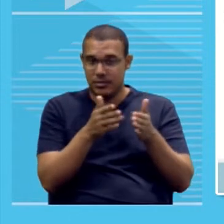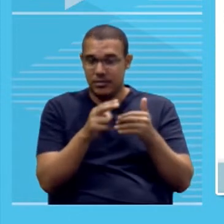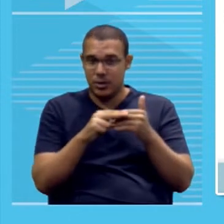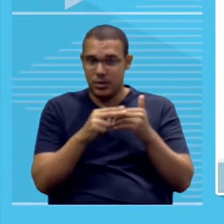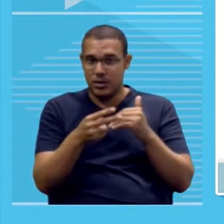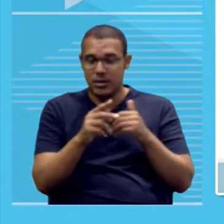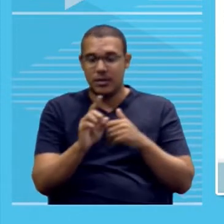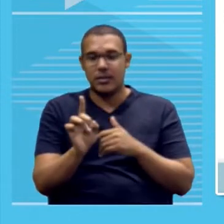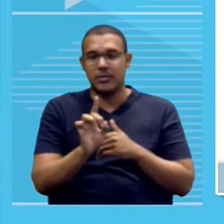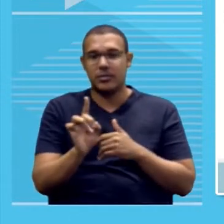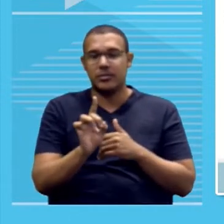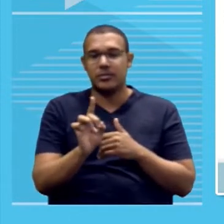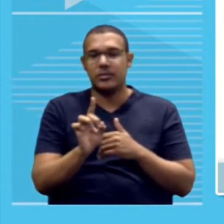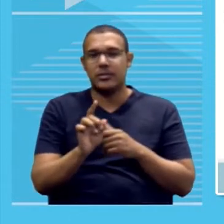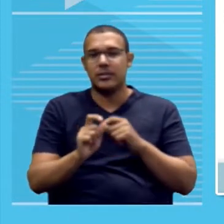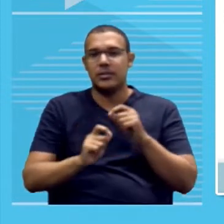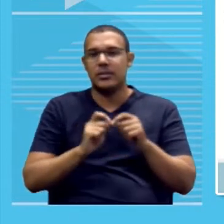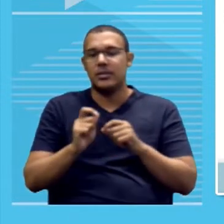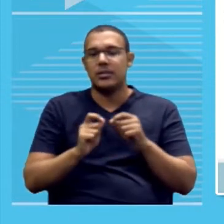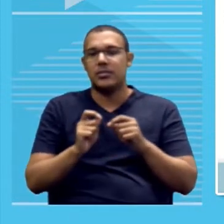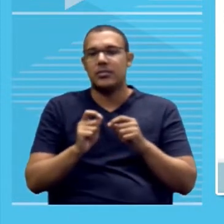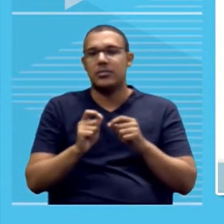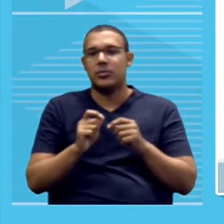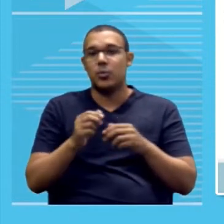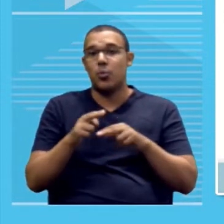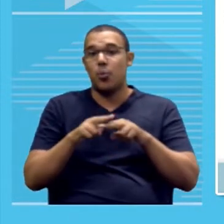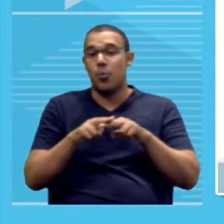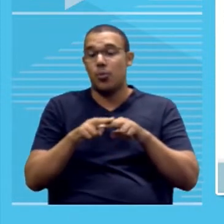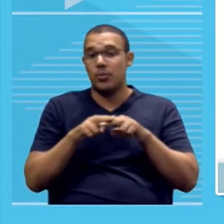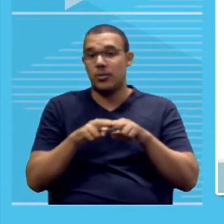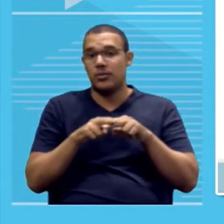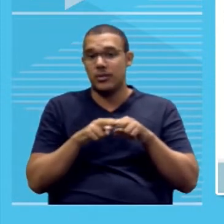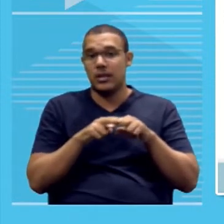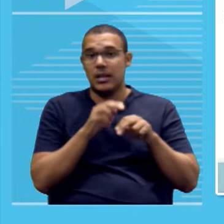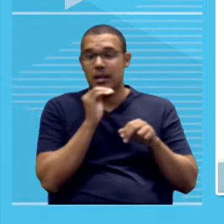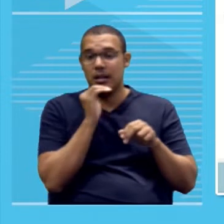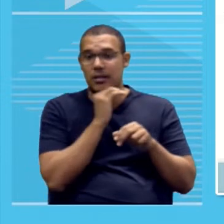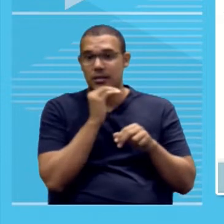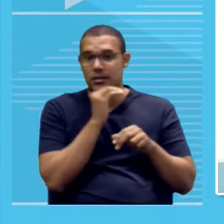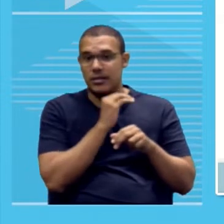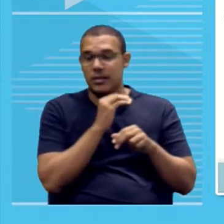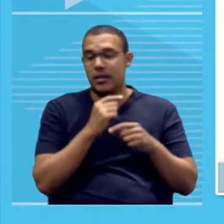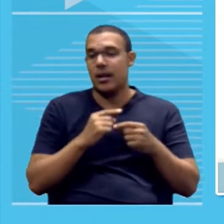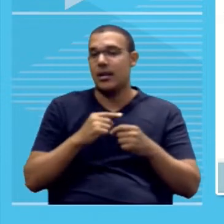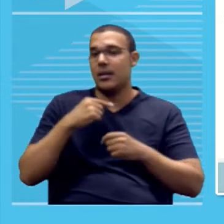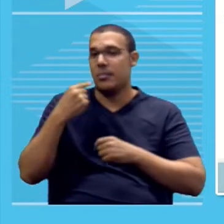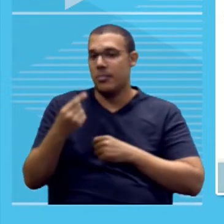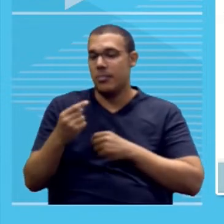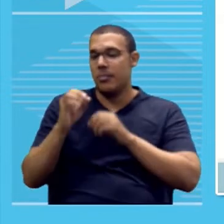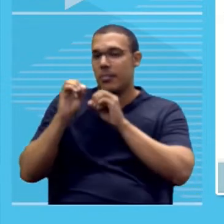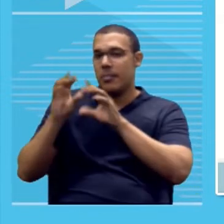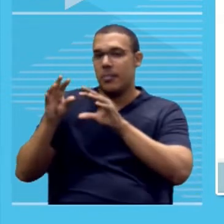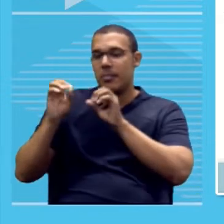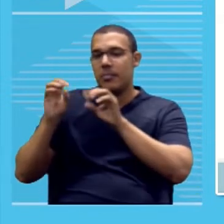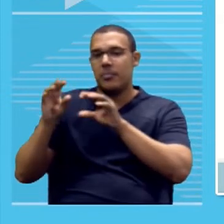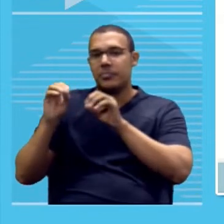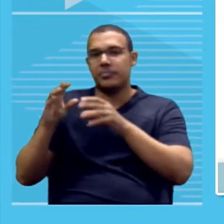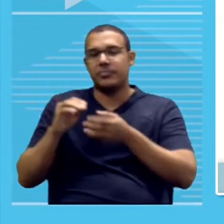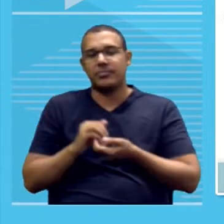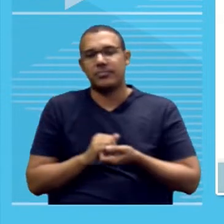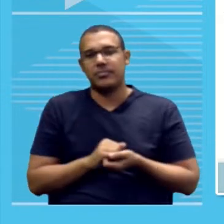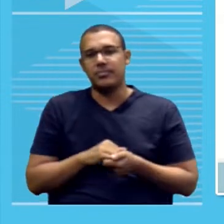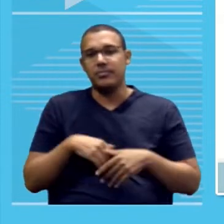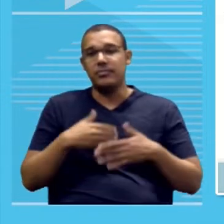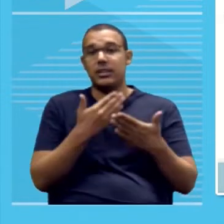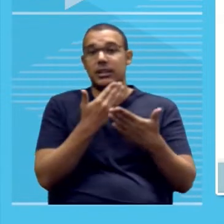consequência. A gente está indo para uma causa primeiro, certo? Ele está esquentando para depois brilhar. Então, você gasta